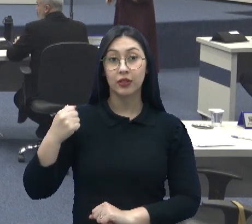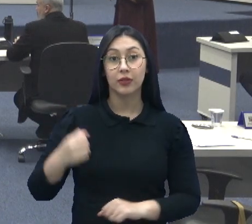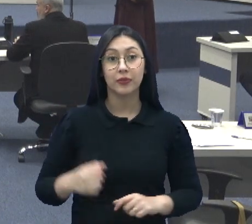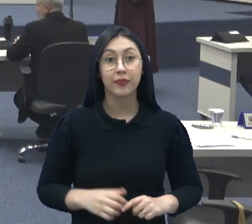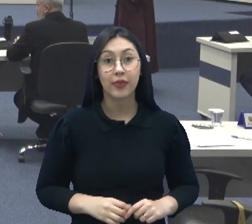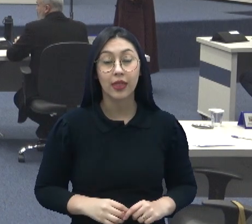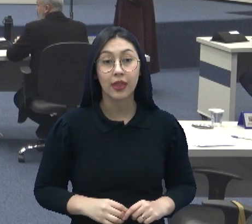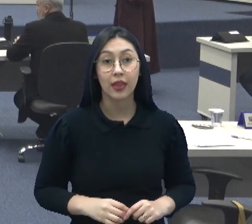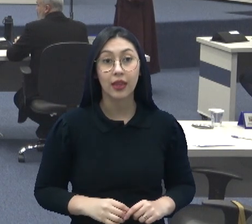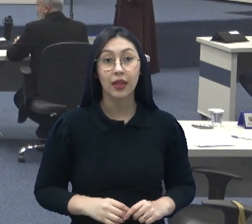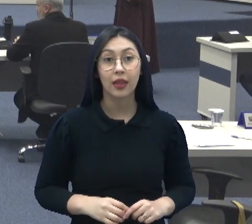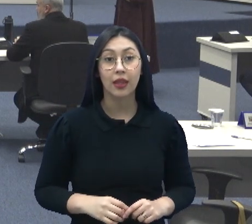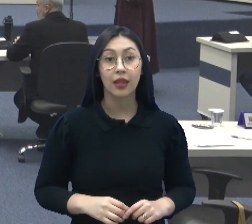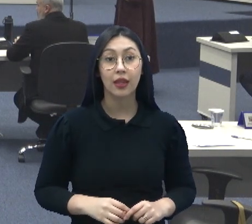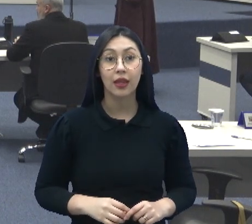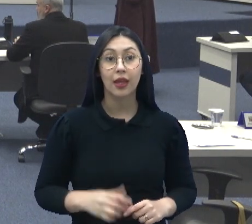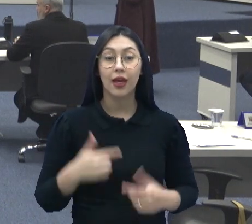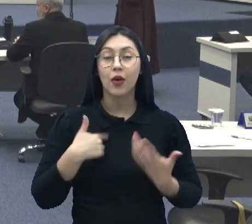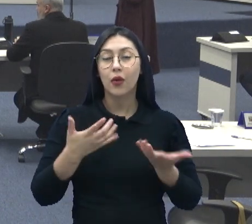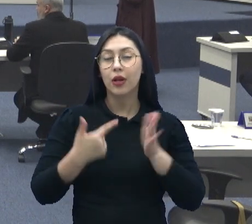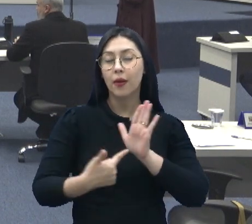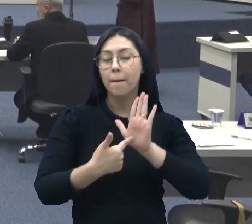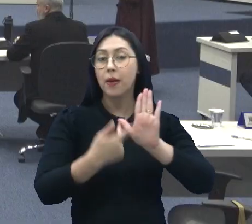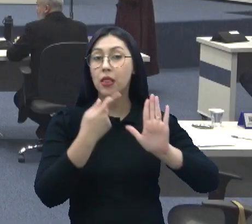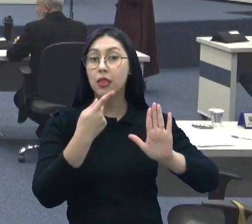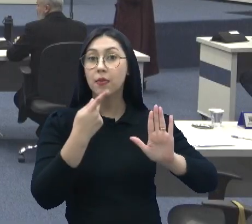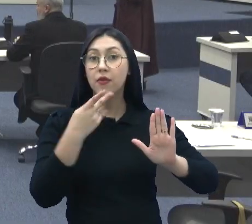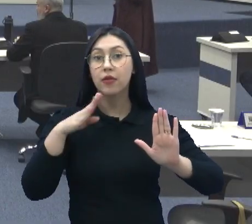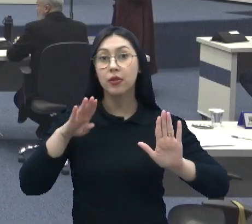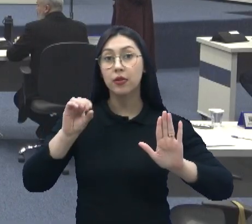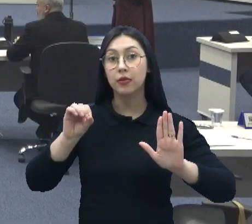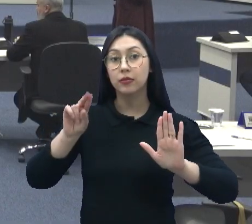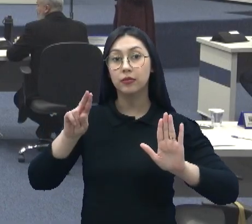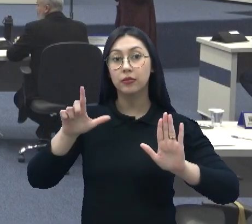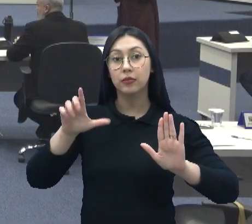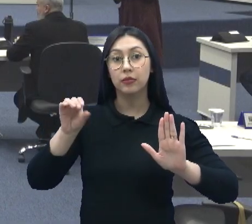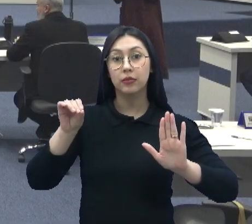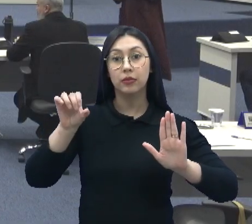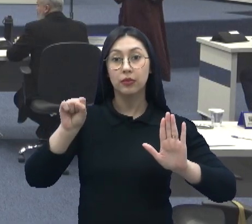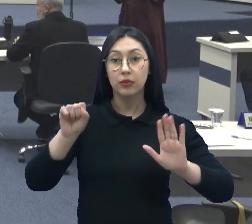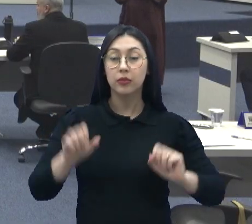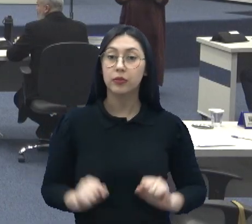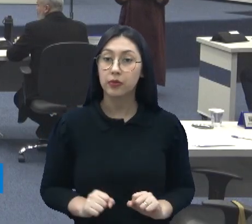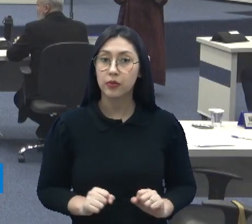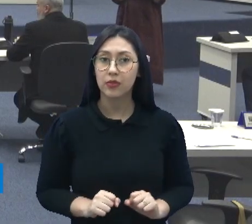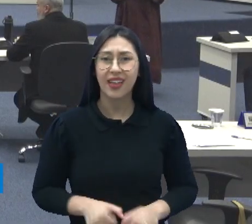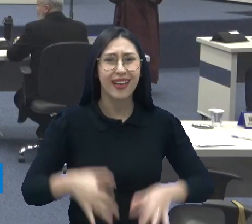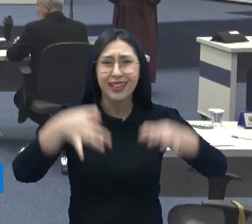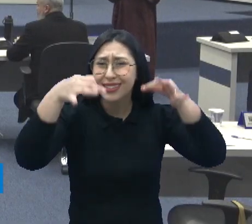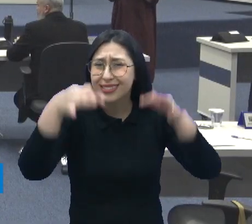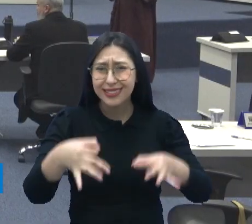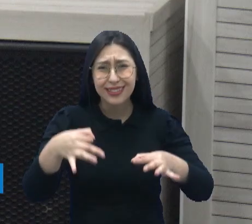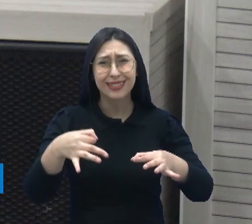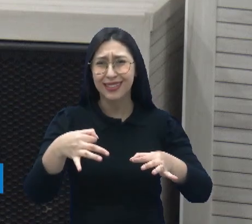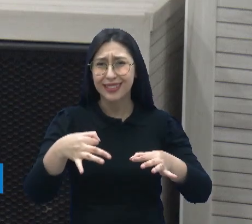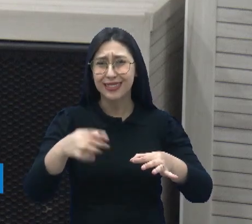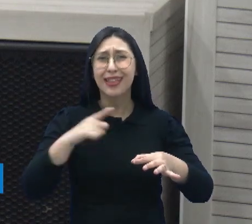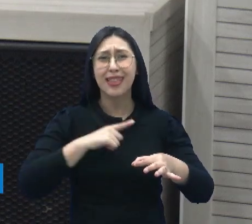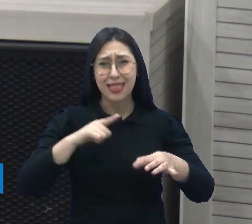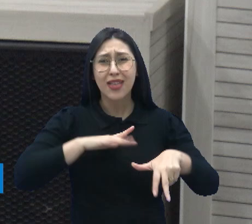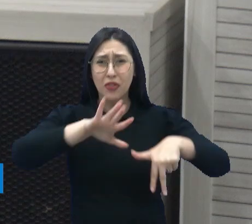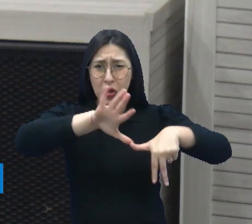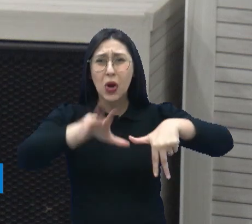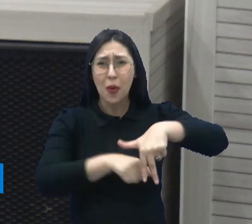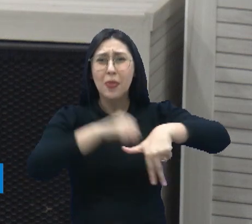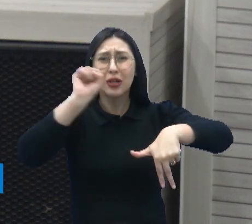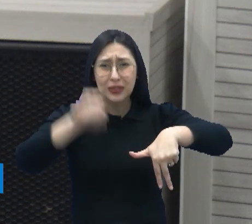uma fala aqui do Boulos. Ouve aí, pessoal. Não tem a menor dúvida de que houve corrupção no governo do PT. Né? Sim, você